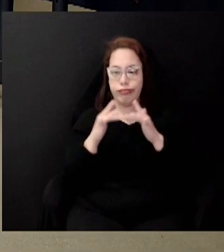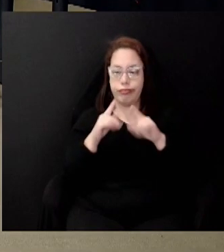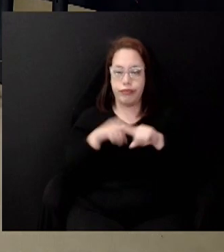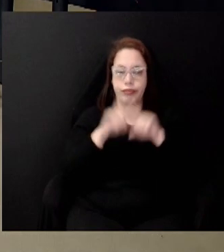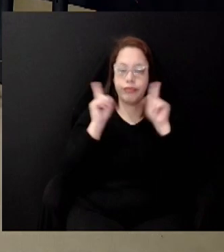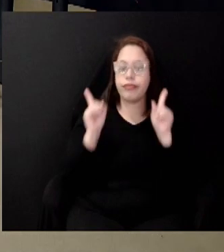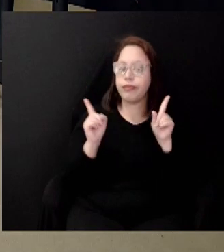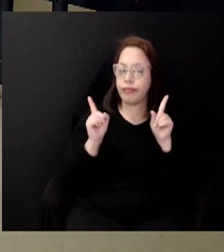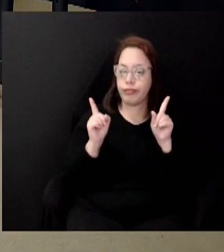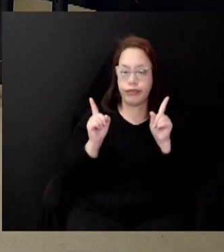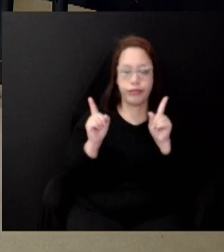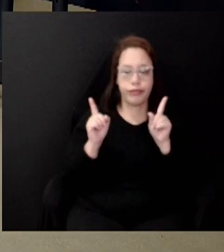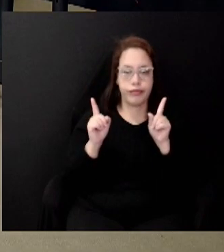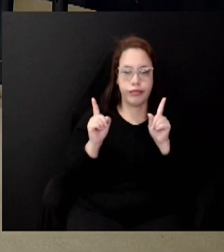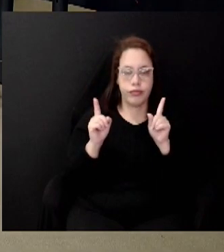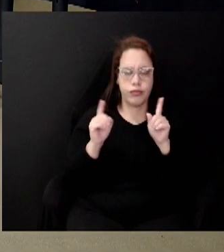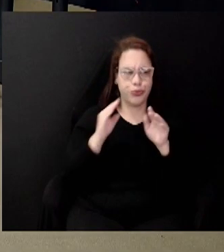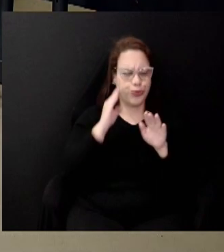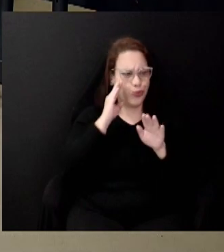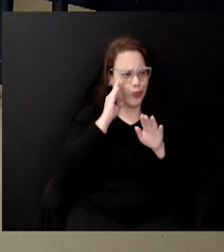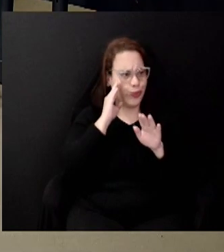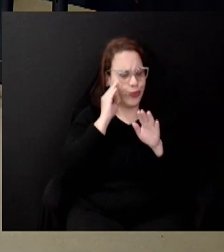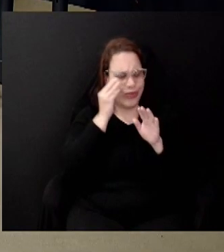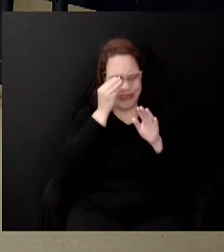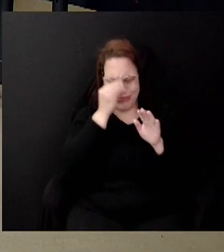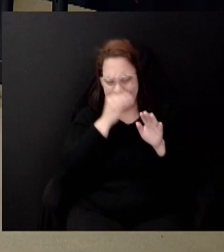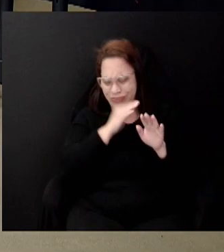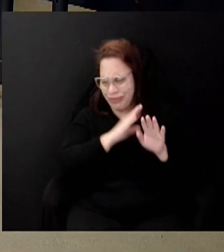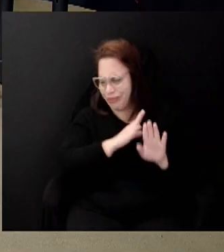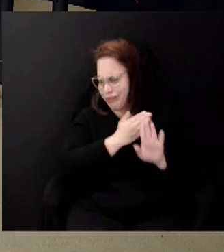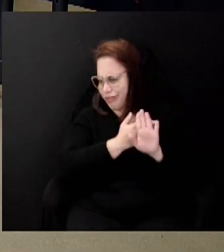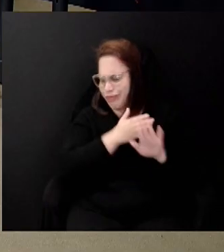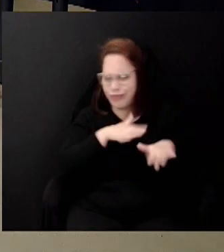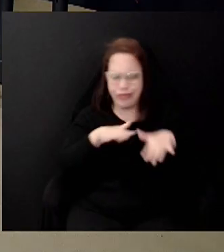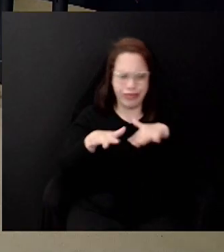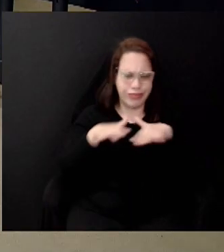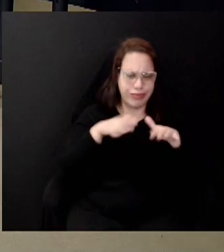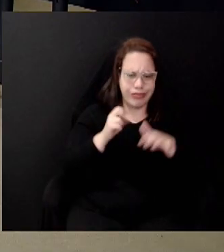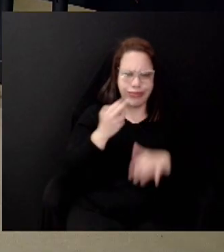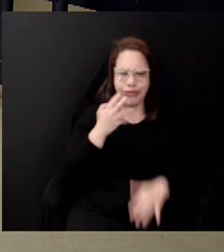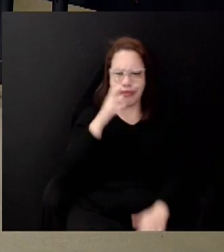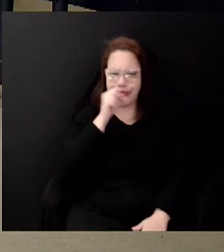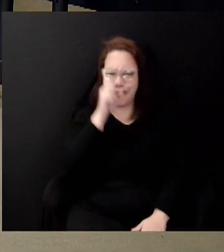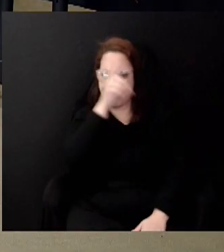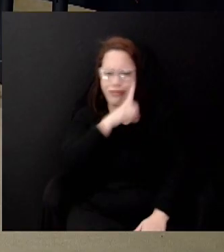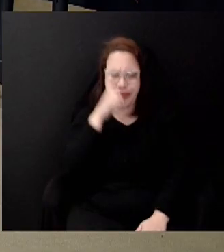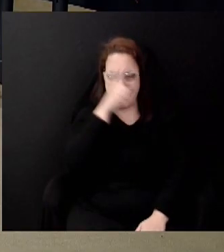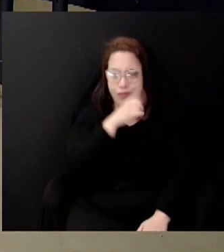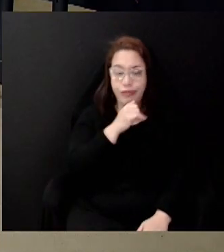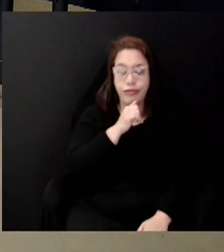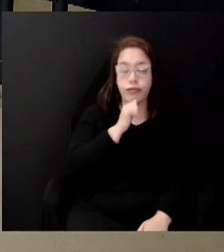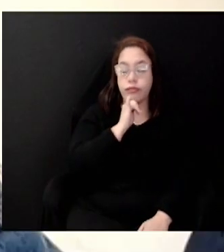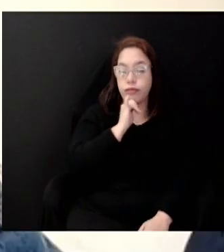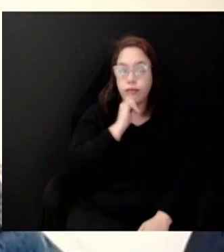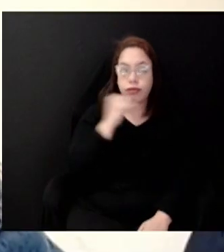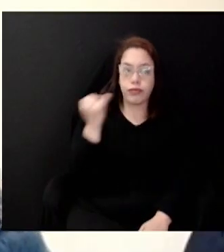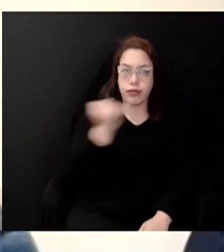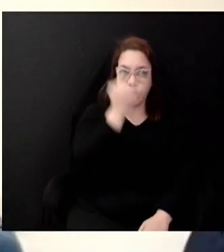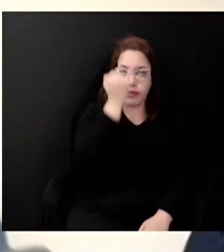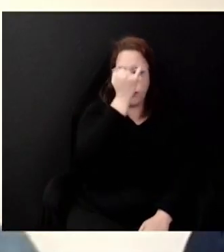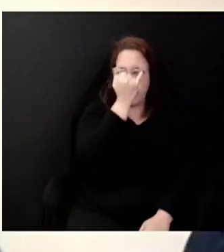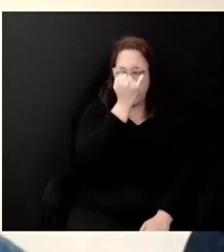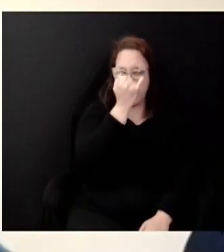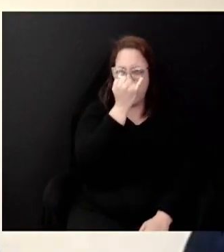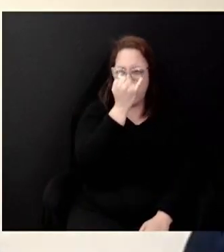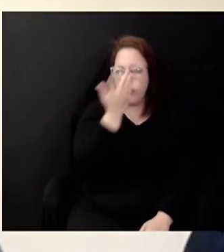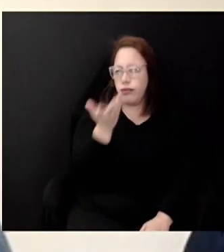essa desconexão, pelo menos por alguns momentos, ou um final de semana, você considera importante?